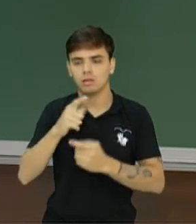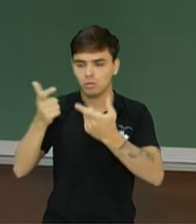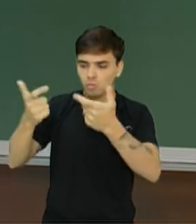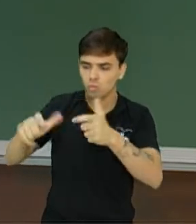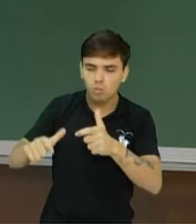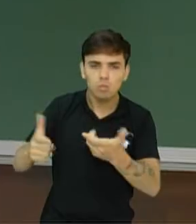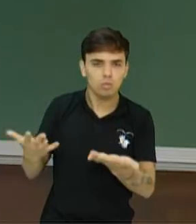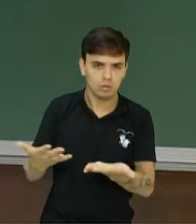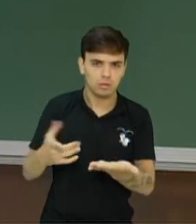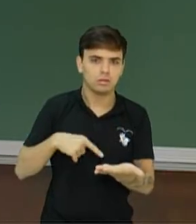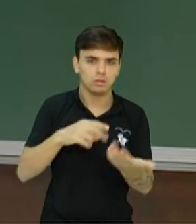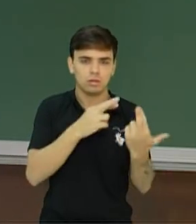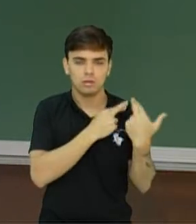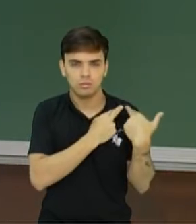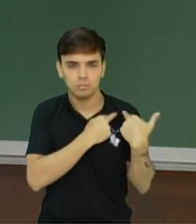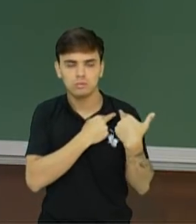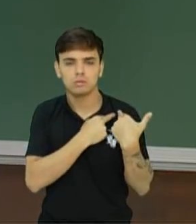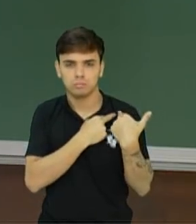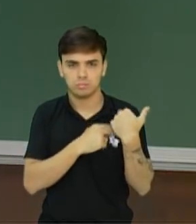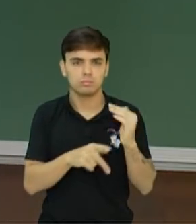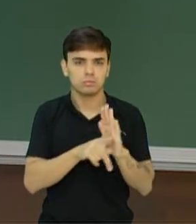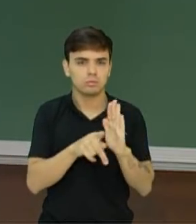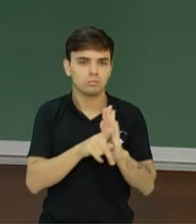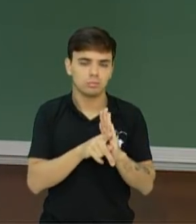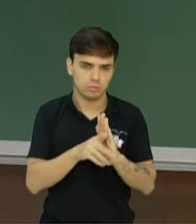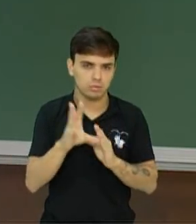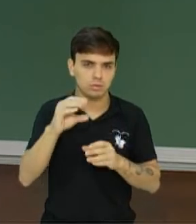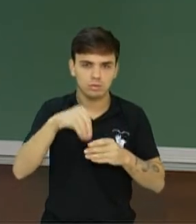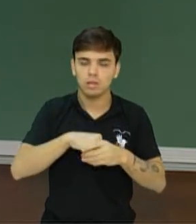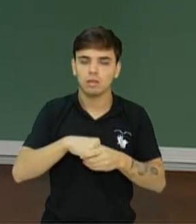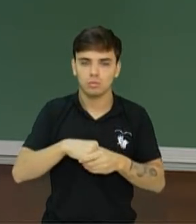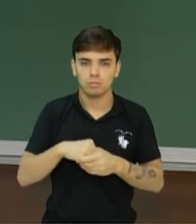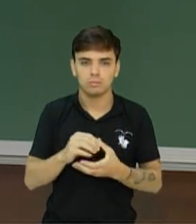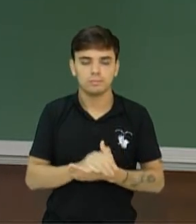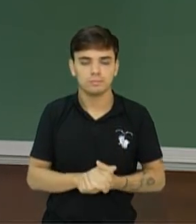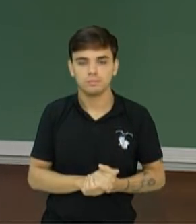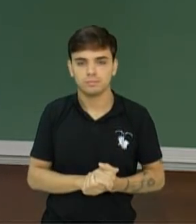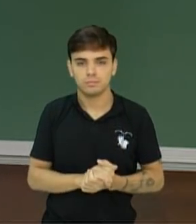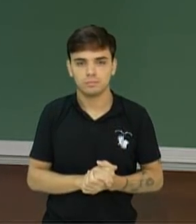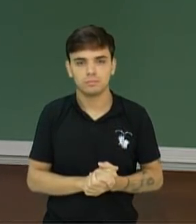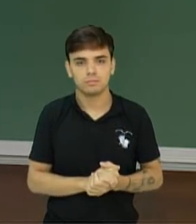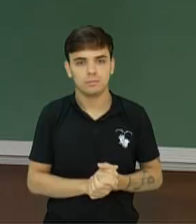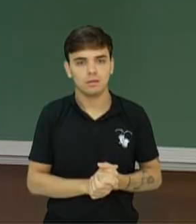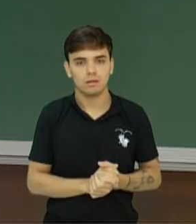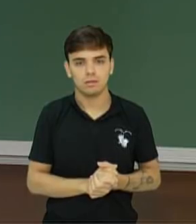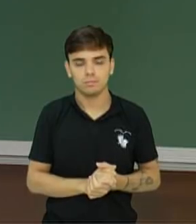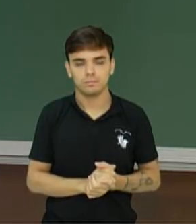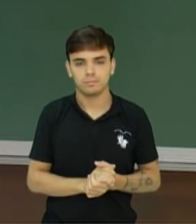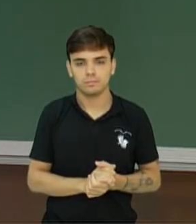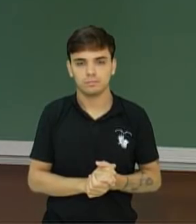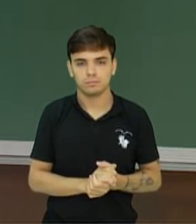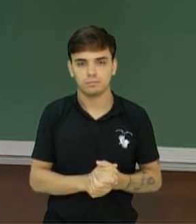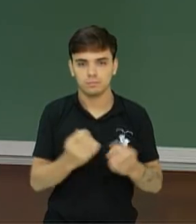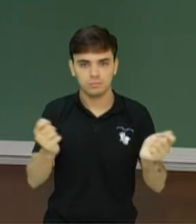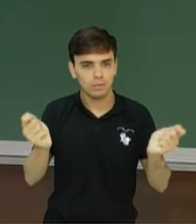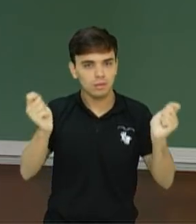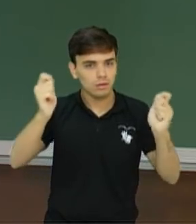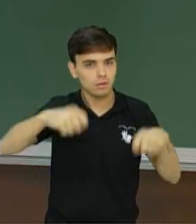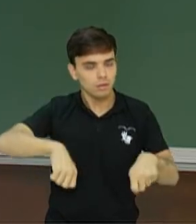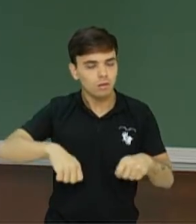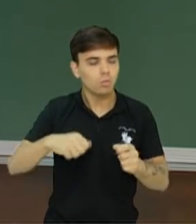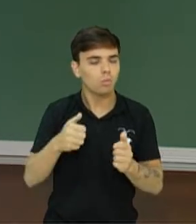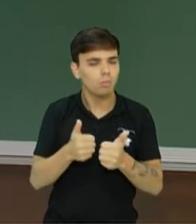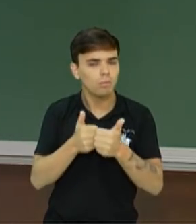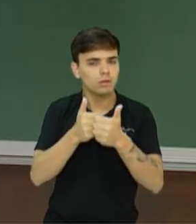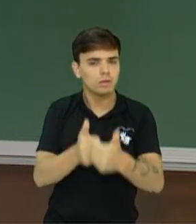regiões responsáveis por abrigar uma capacidade de comandar a síntese